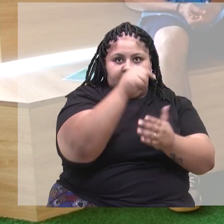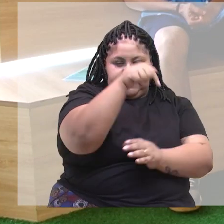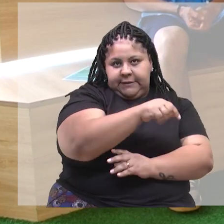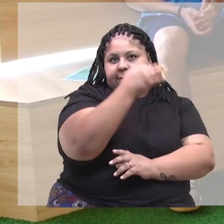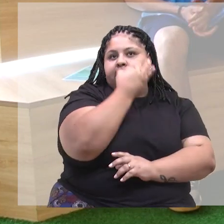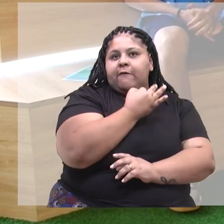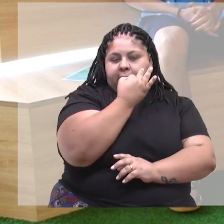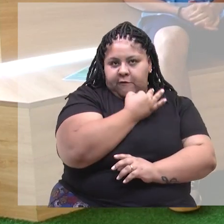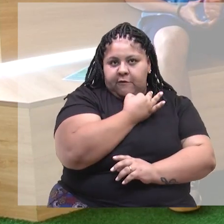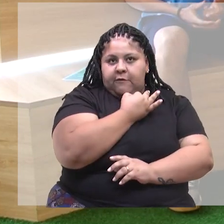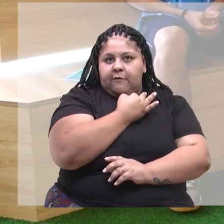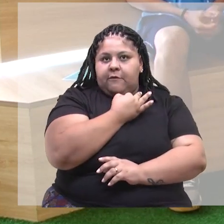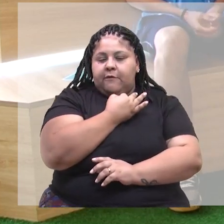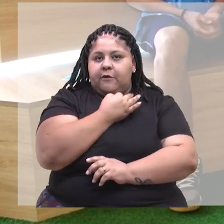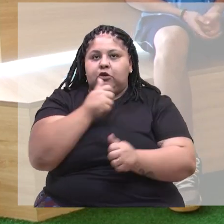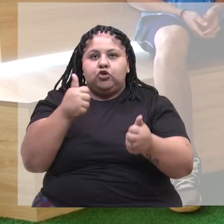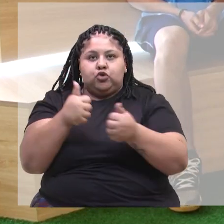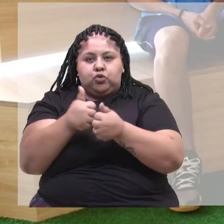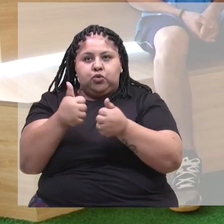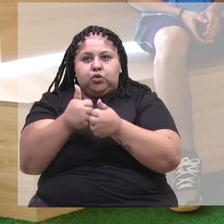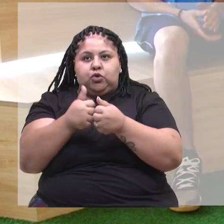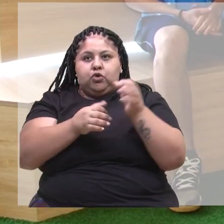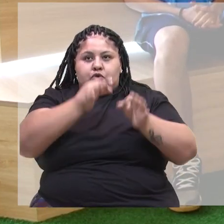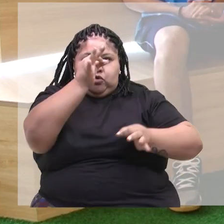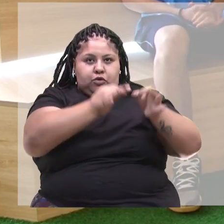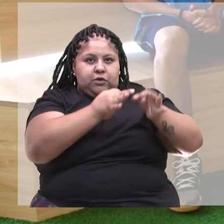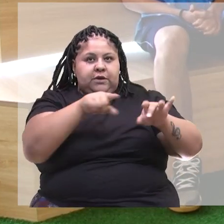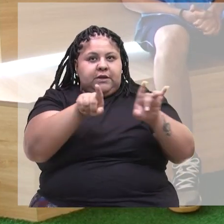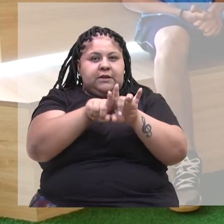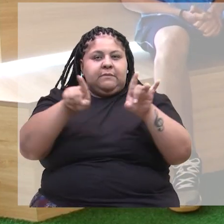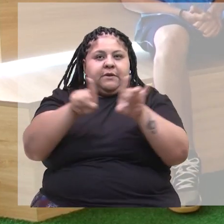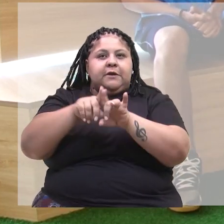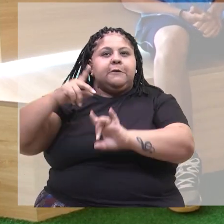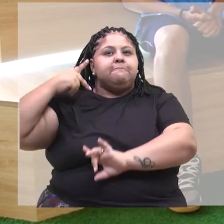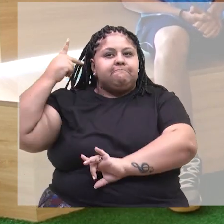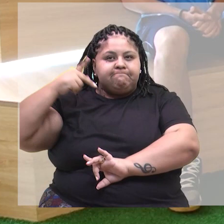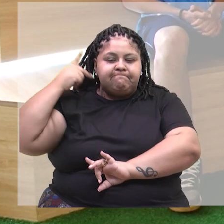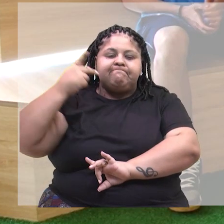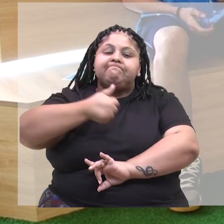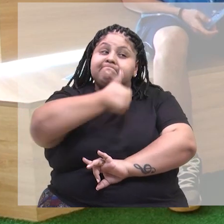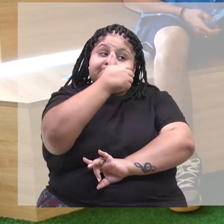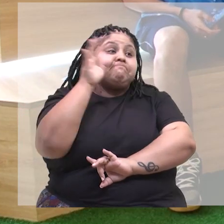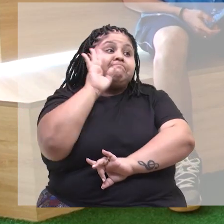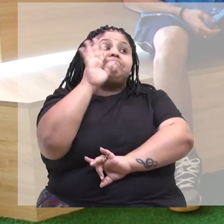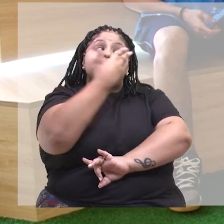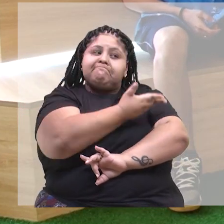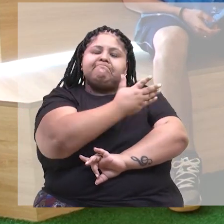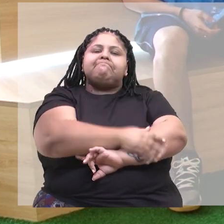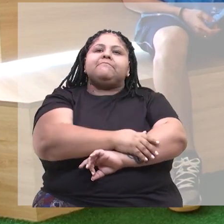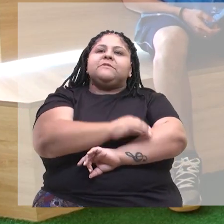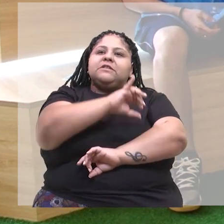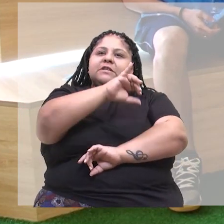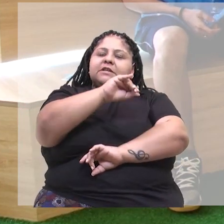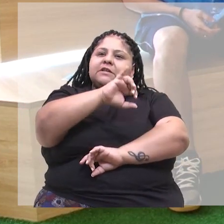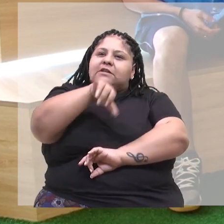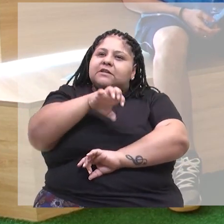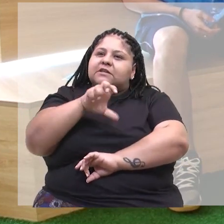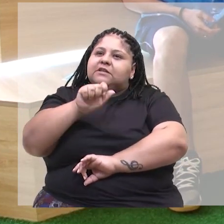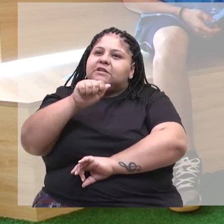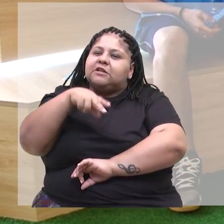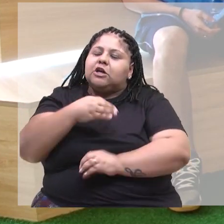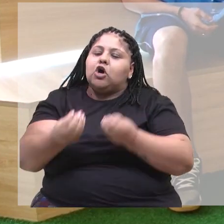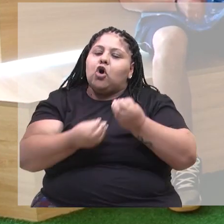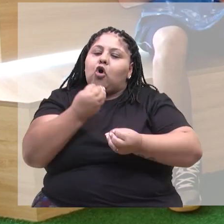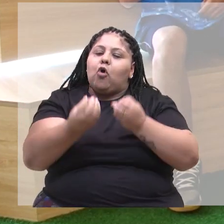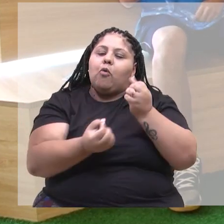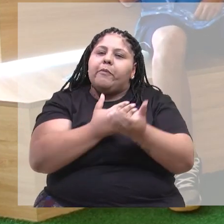2 da rede privada, com uma promotora de justiça e com uma psiquiatra. Bacana. E Jean, conta pra mim um pouquinho como que surgiu a ideia